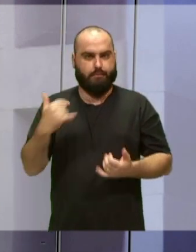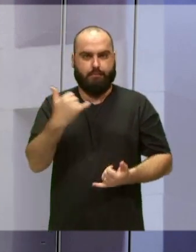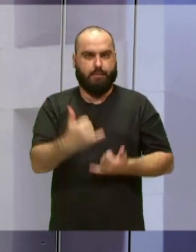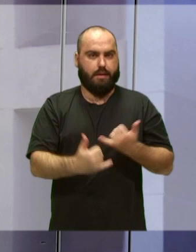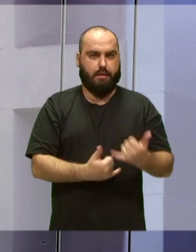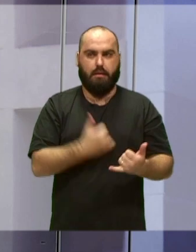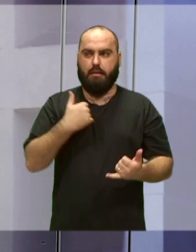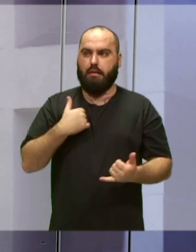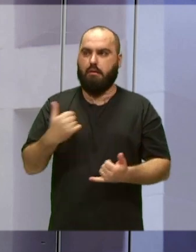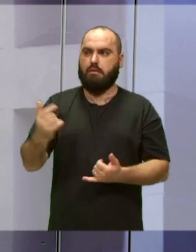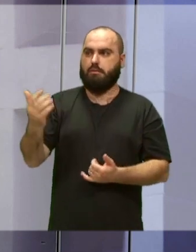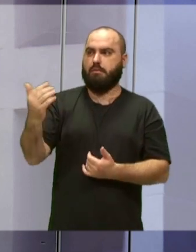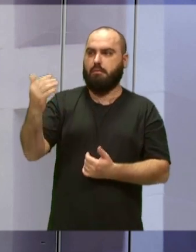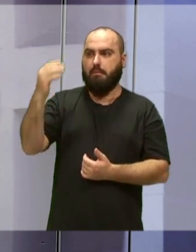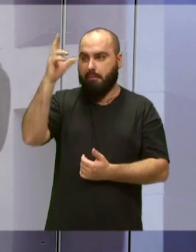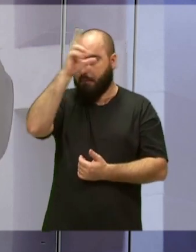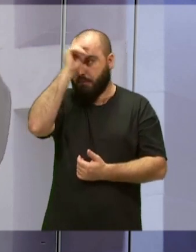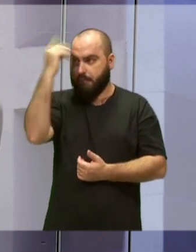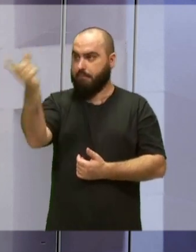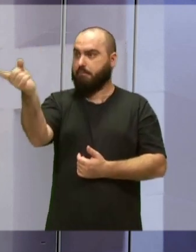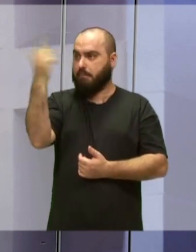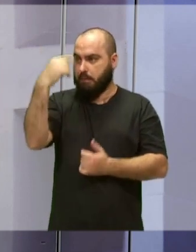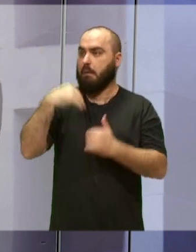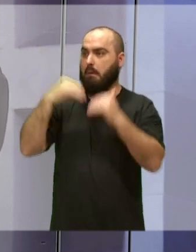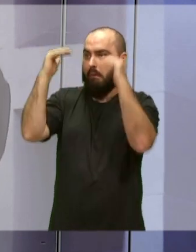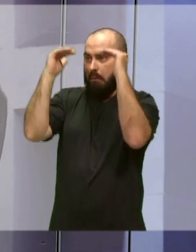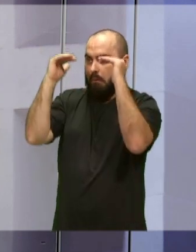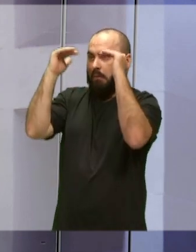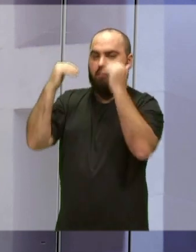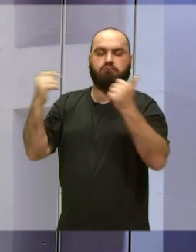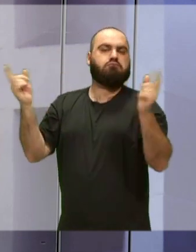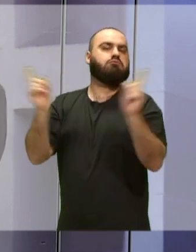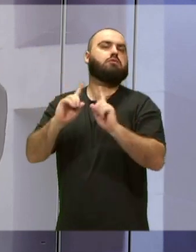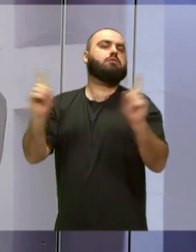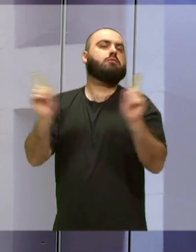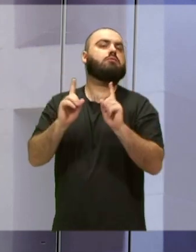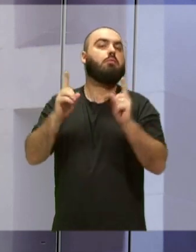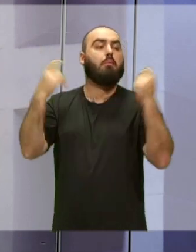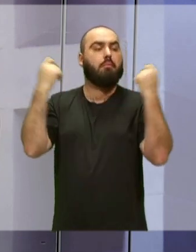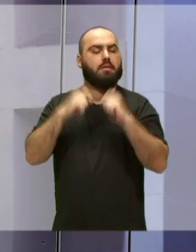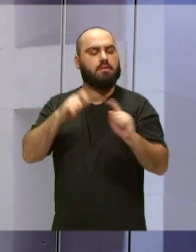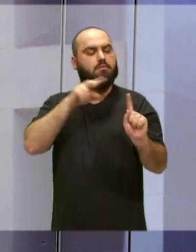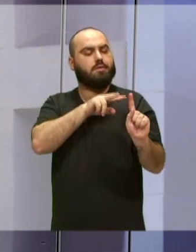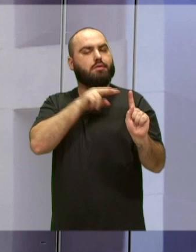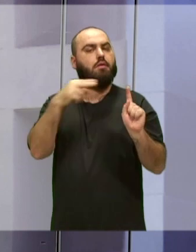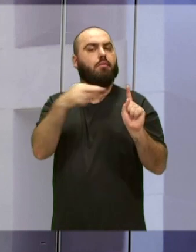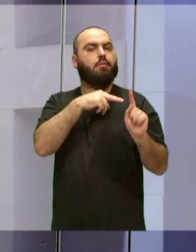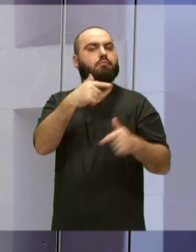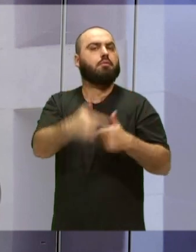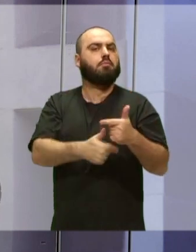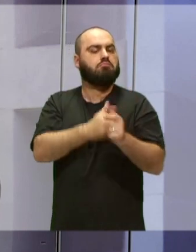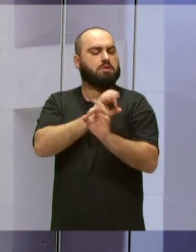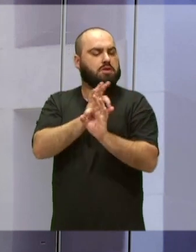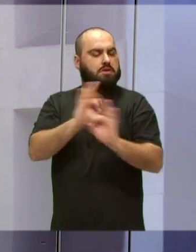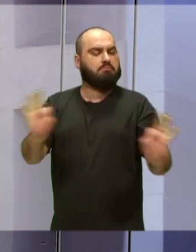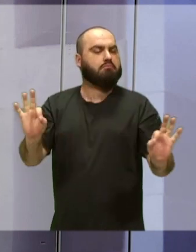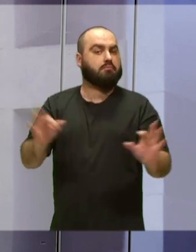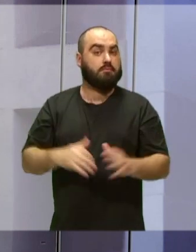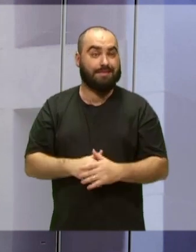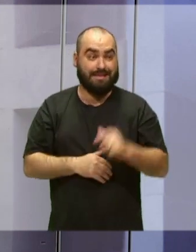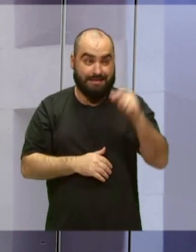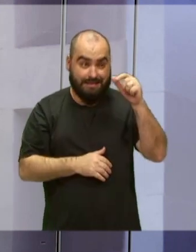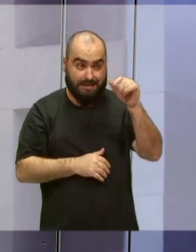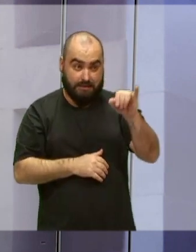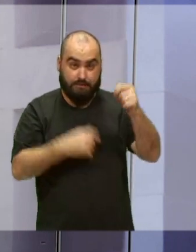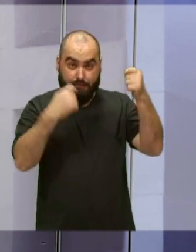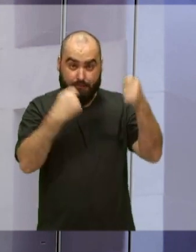Prefeito o que que nós estamos trabalhando aqui para trazer Transparência ao nosso trabalho se precisa